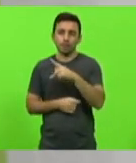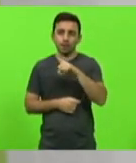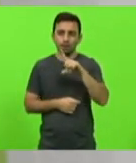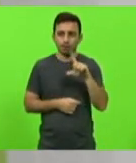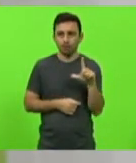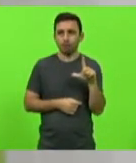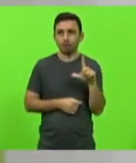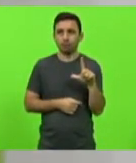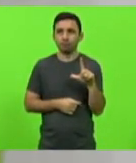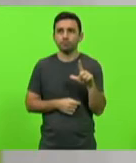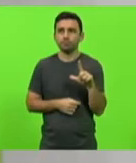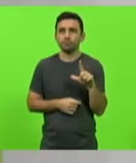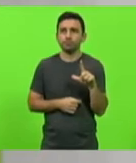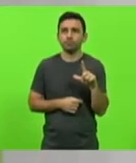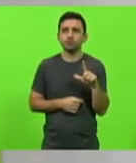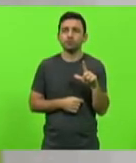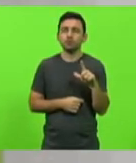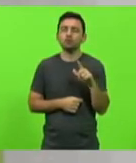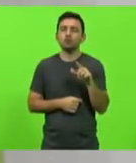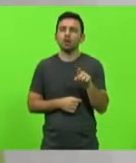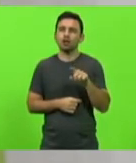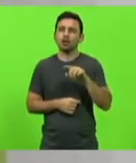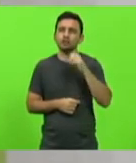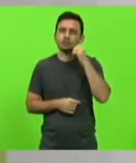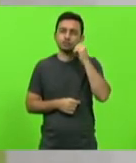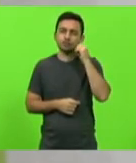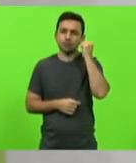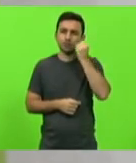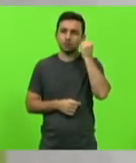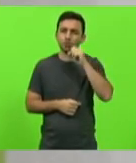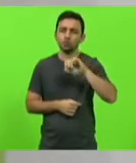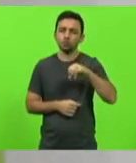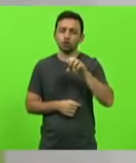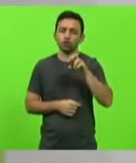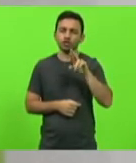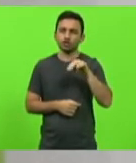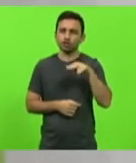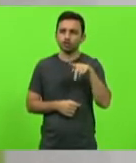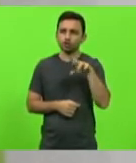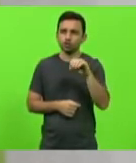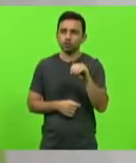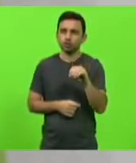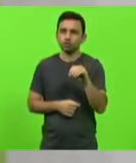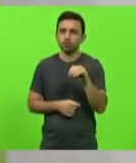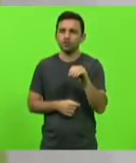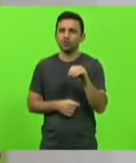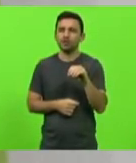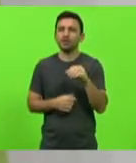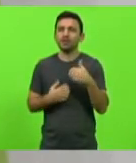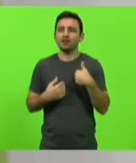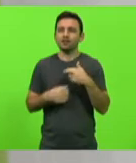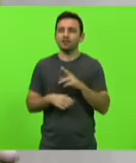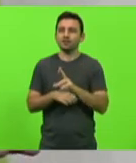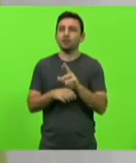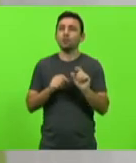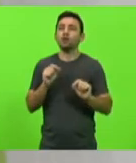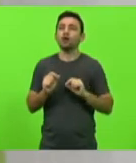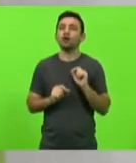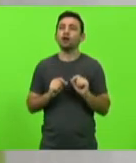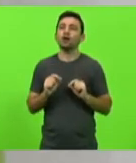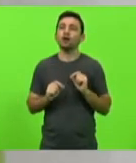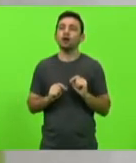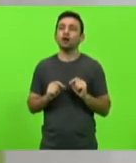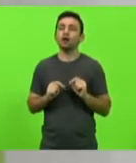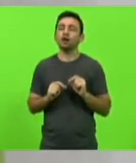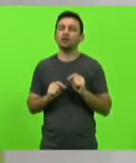do senador Jorginho Melo, nosso presidente, é que nós tivemos, nessa